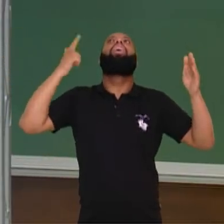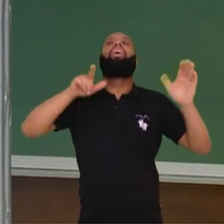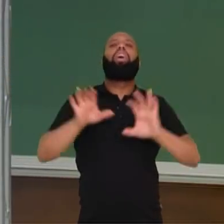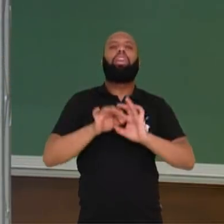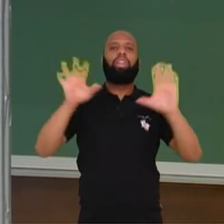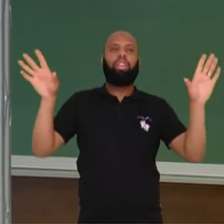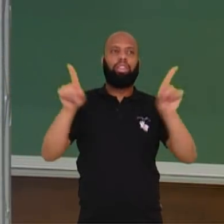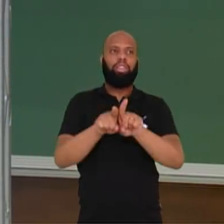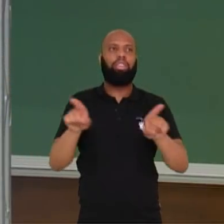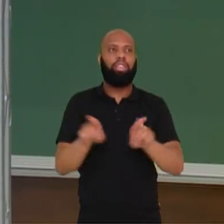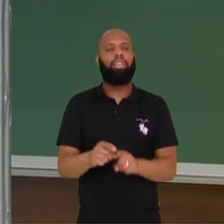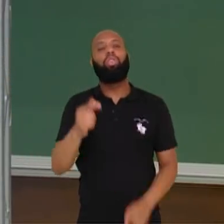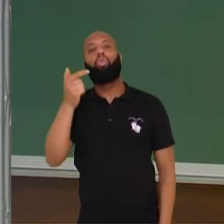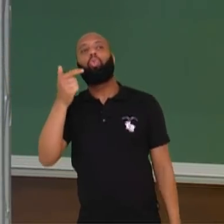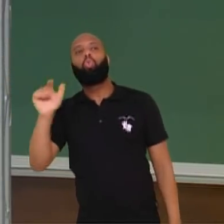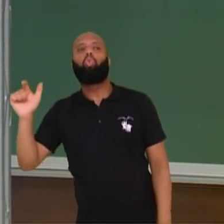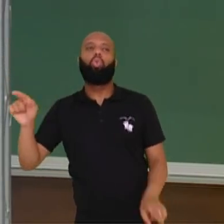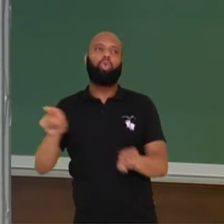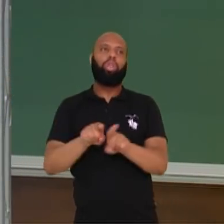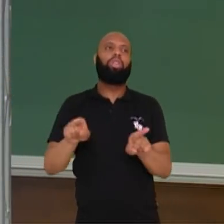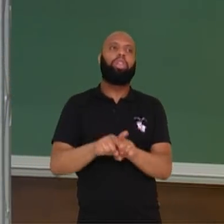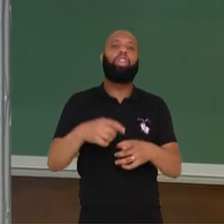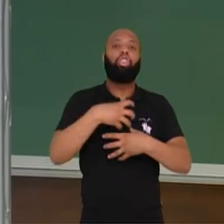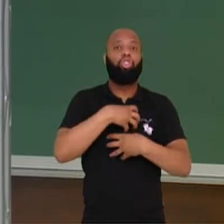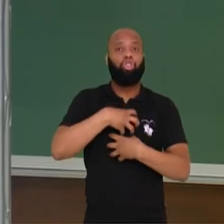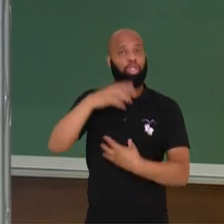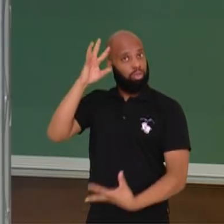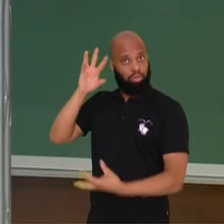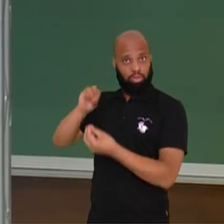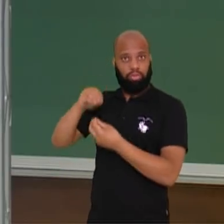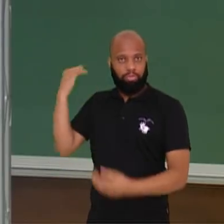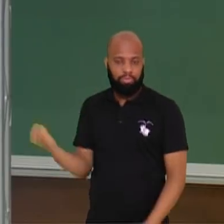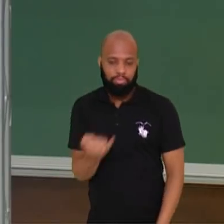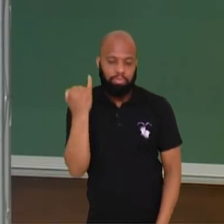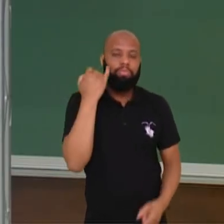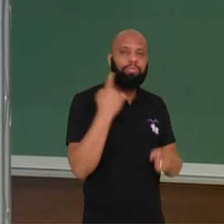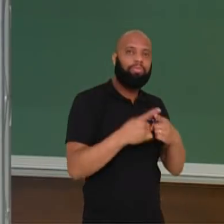liberdade. Aqui vem outro fundo moral importante. Lembre-se, a